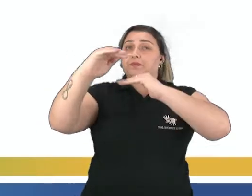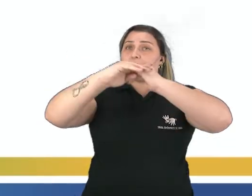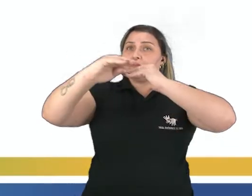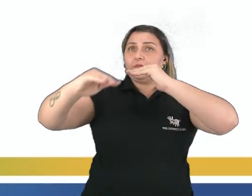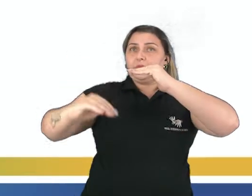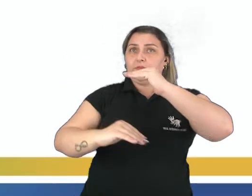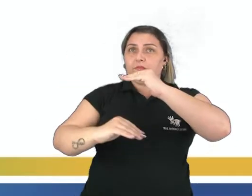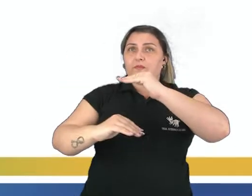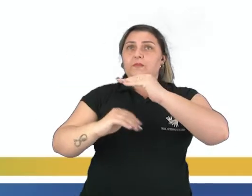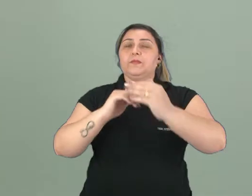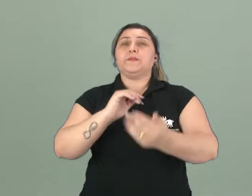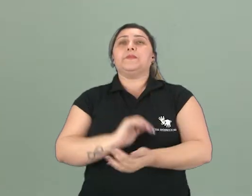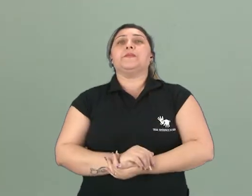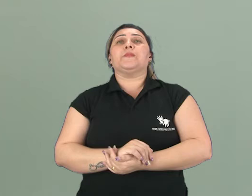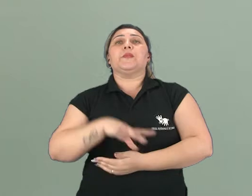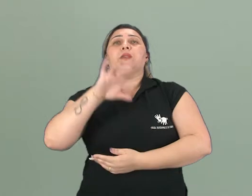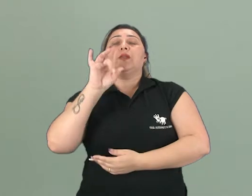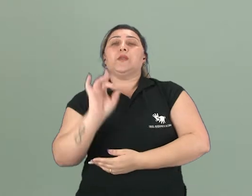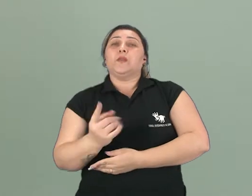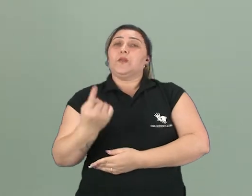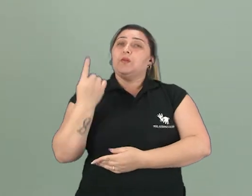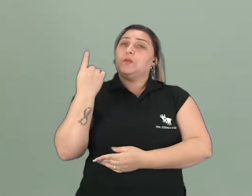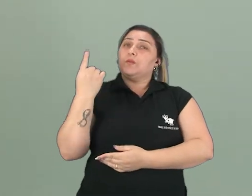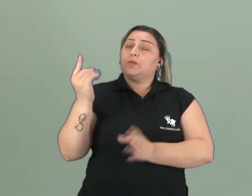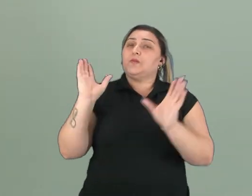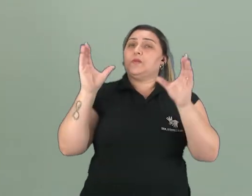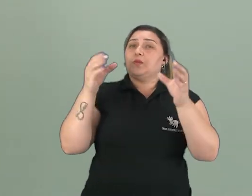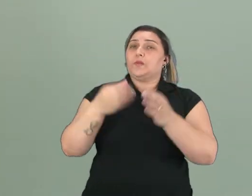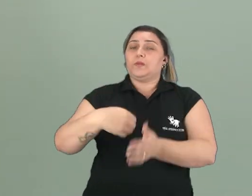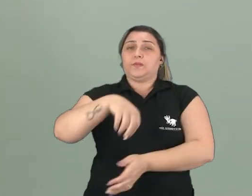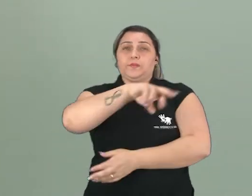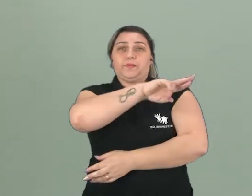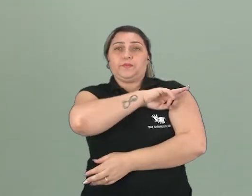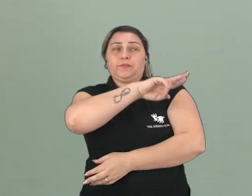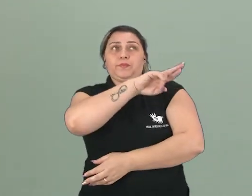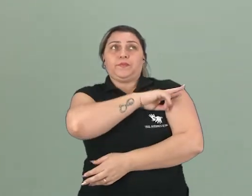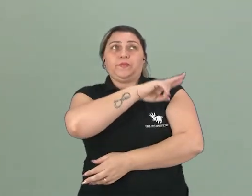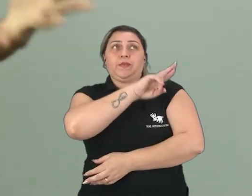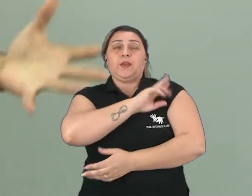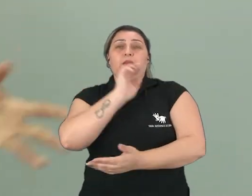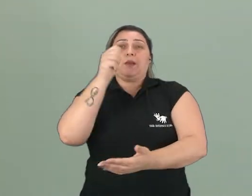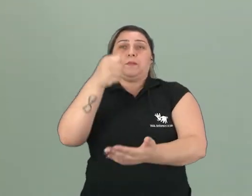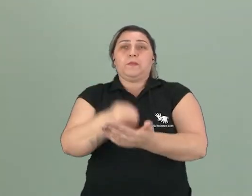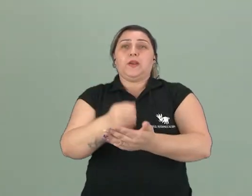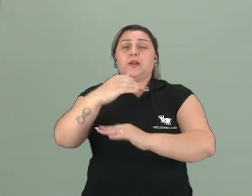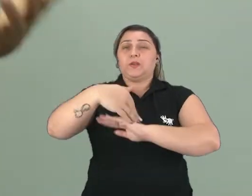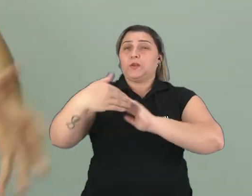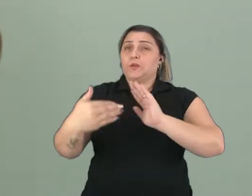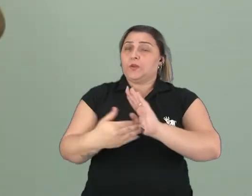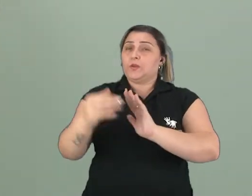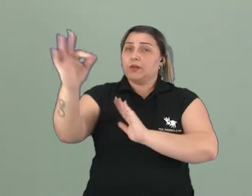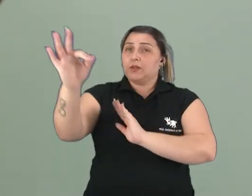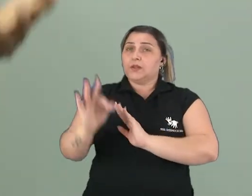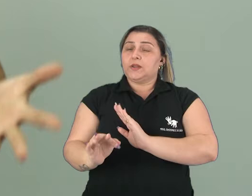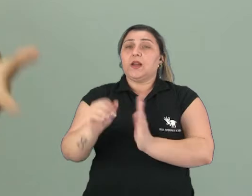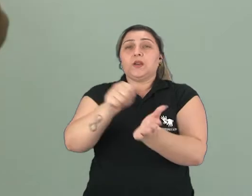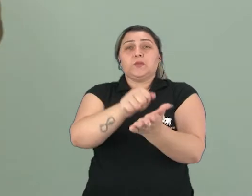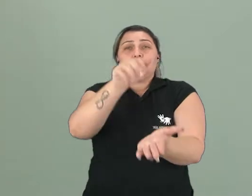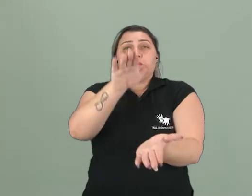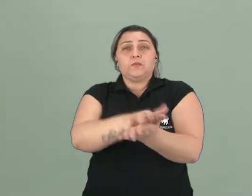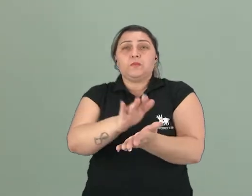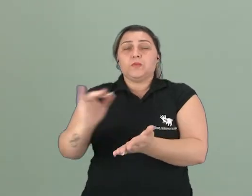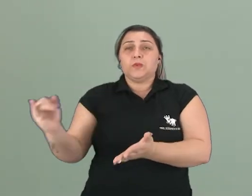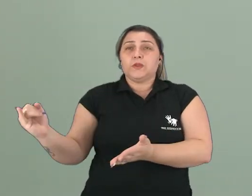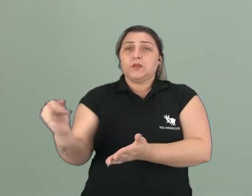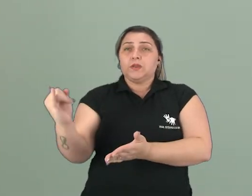desigual, certo? Onde apenas um grupo era responsável por pagar todas as taxas, multas, impostos